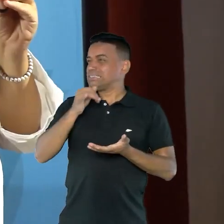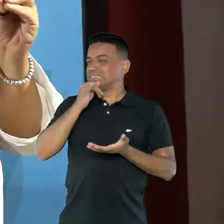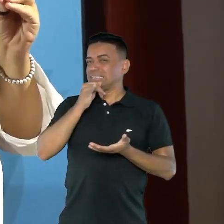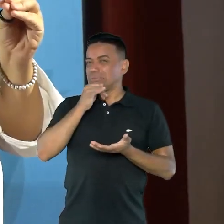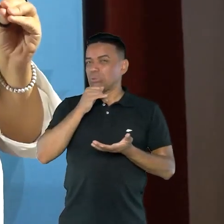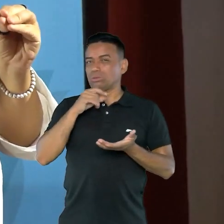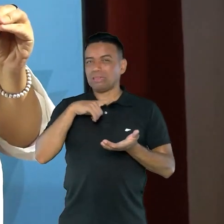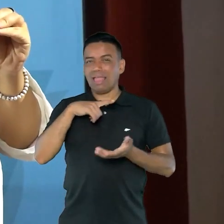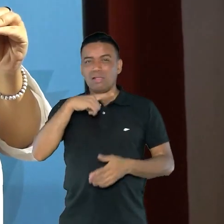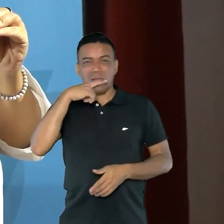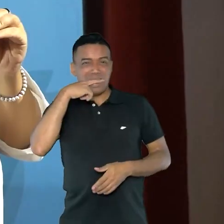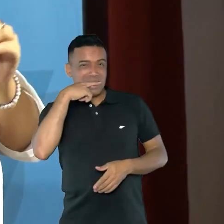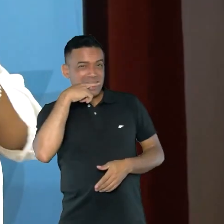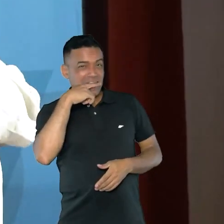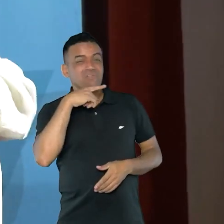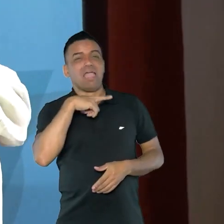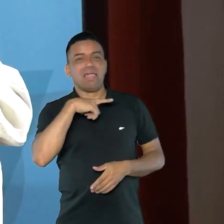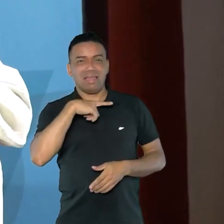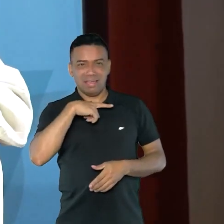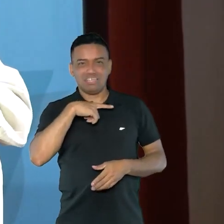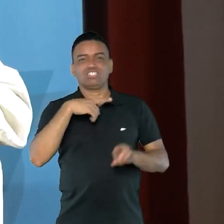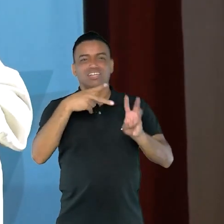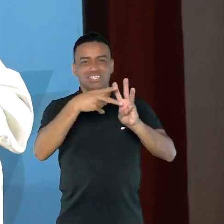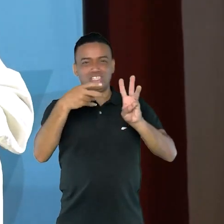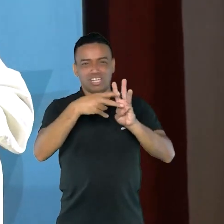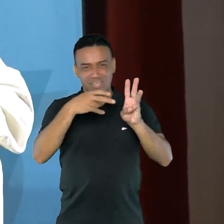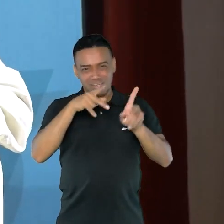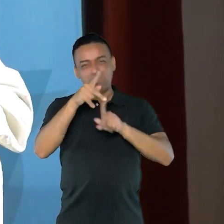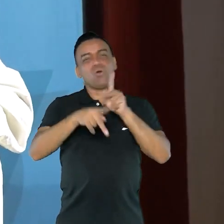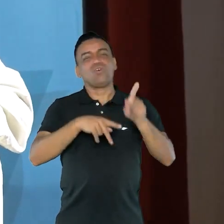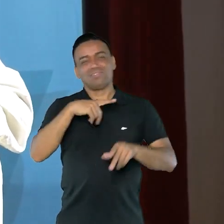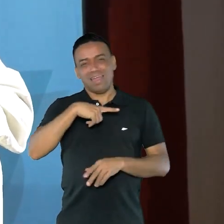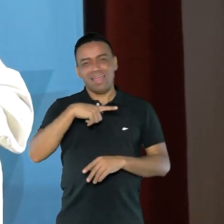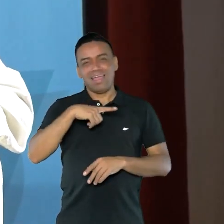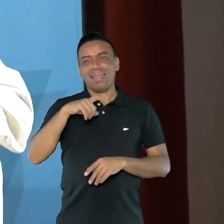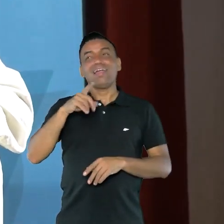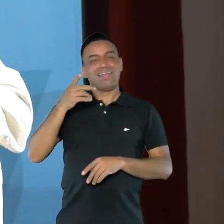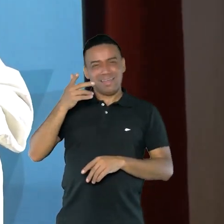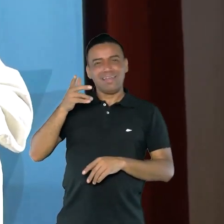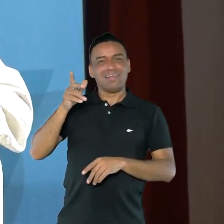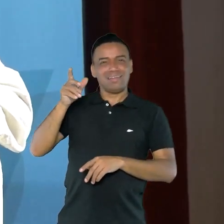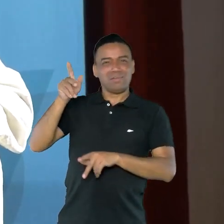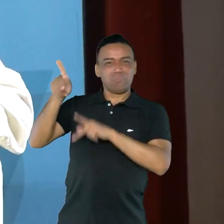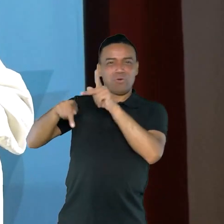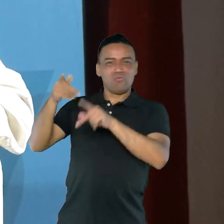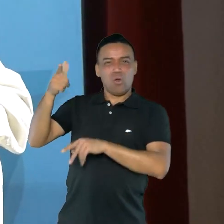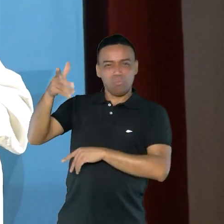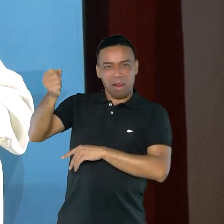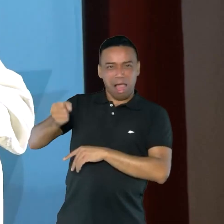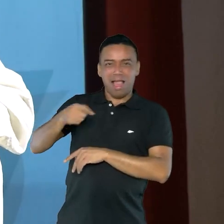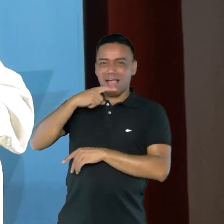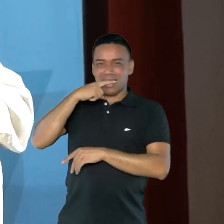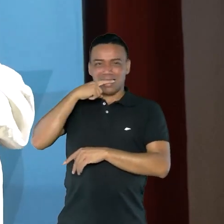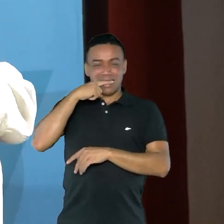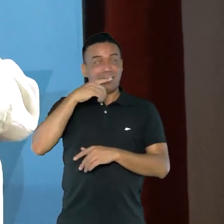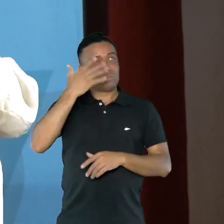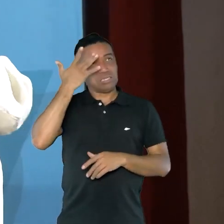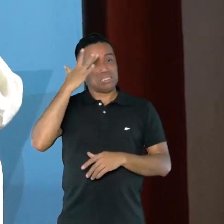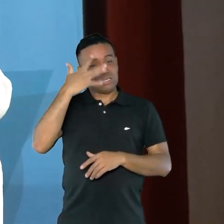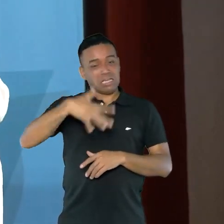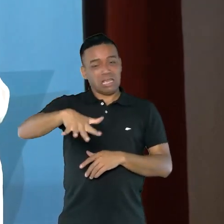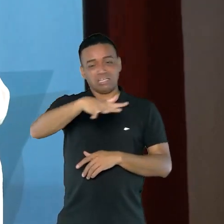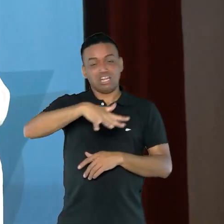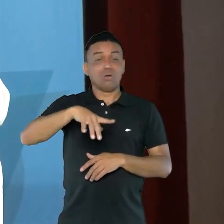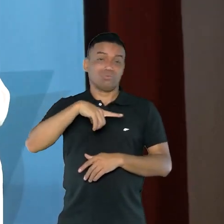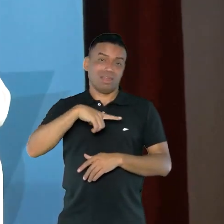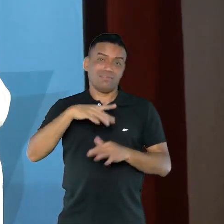certa inveja em relação a isso tudo. Vou dar um exemplo. Não sei se aqui na região tem essa expressão assim,